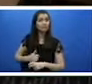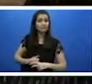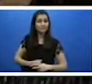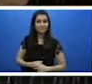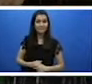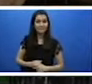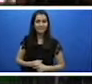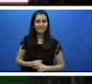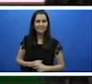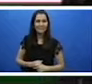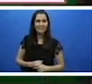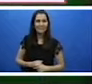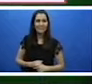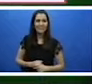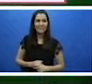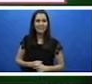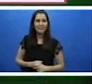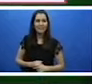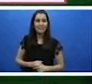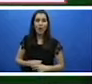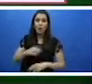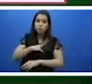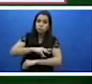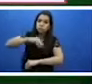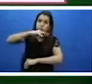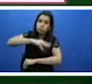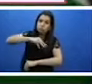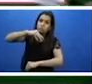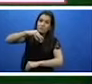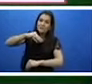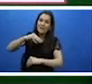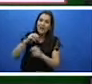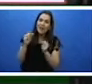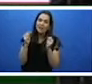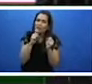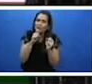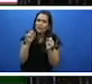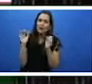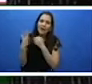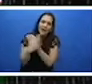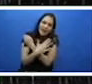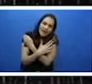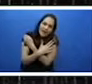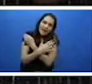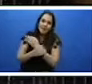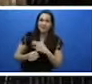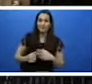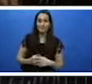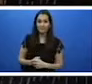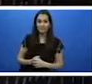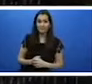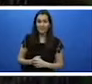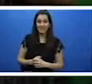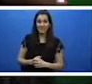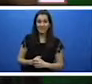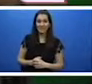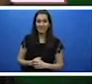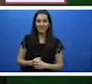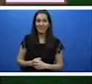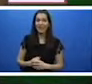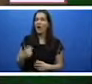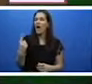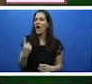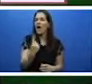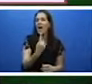Quando em grande quantidade, né? Mantém o animal aquecido. Então, crianças, olha. Cada